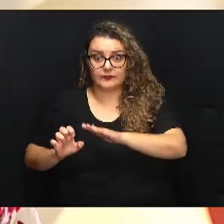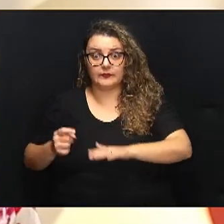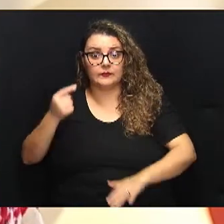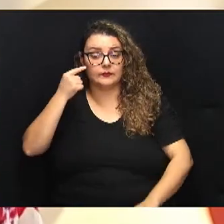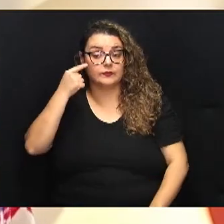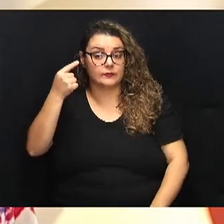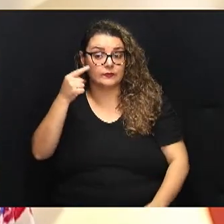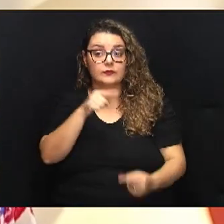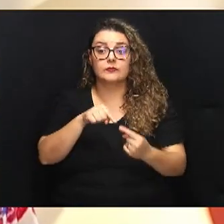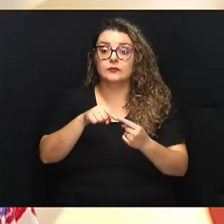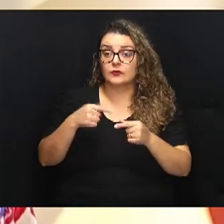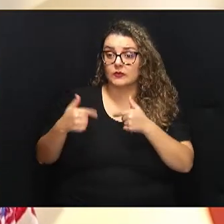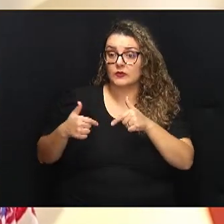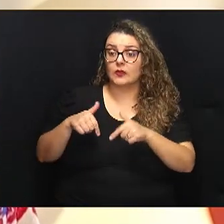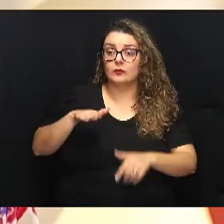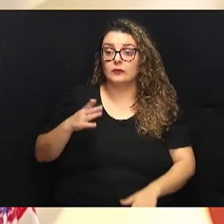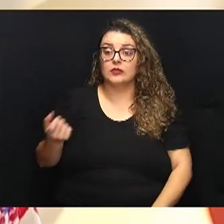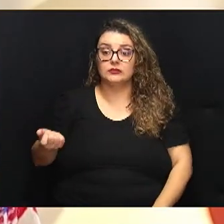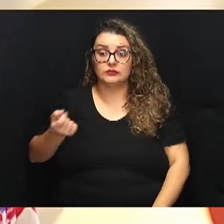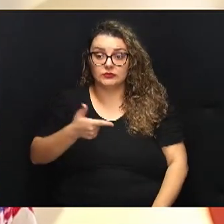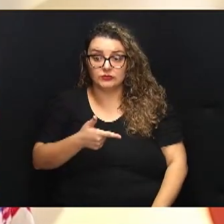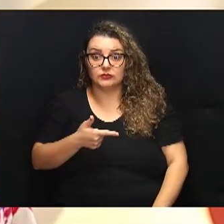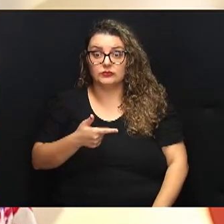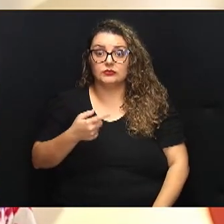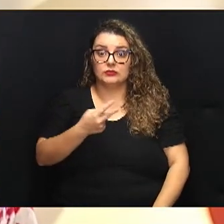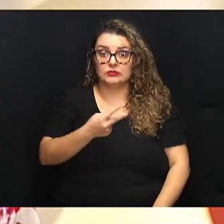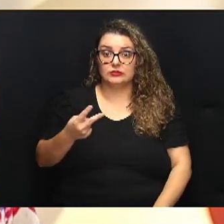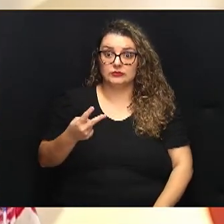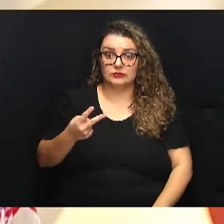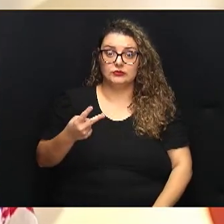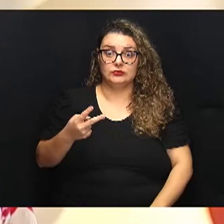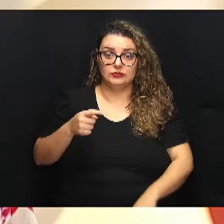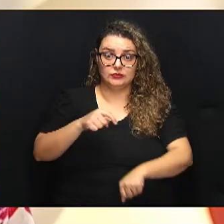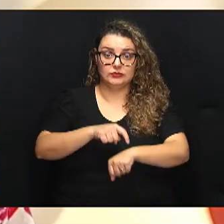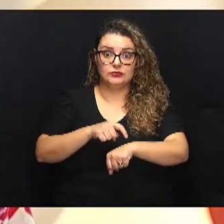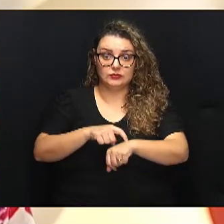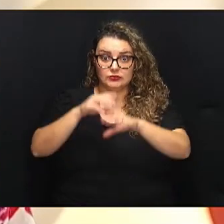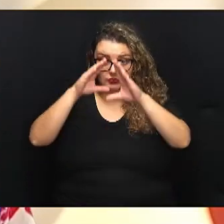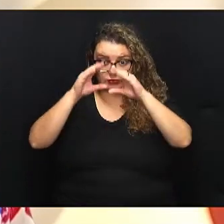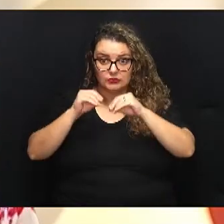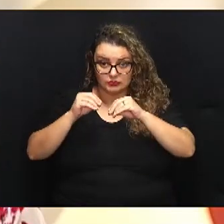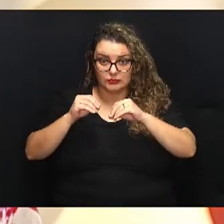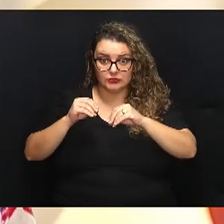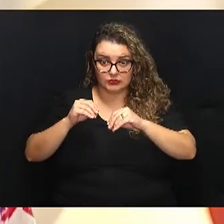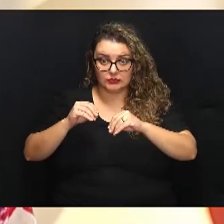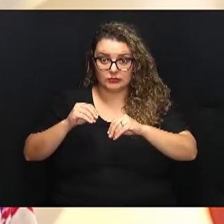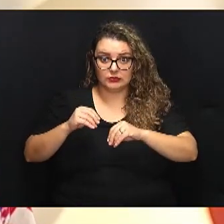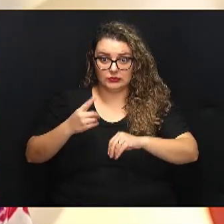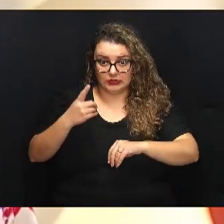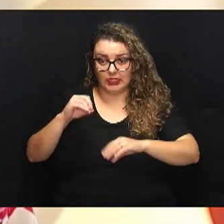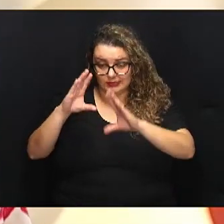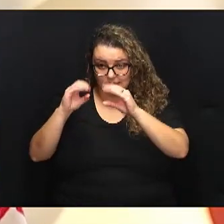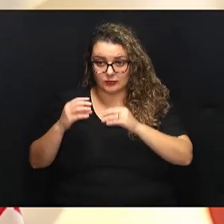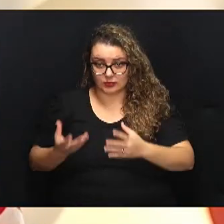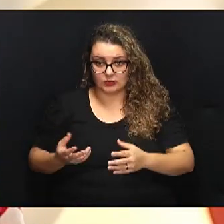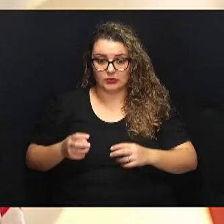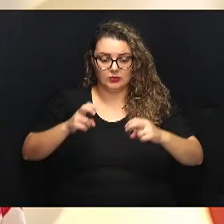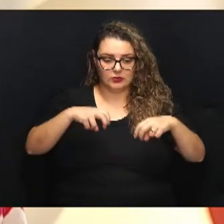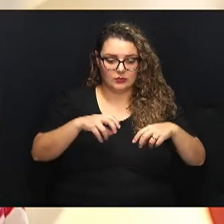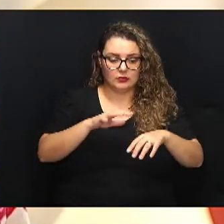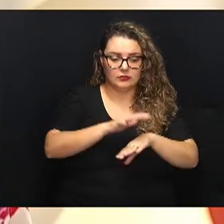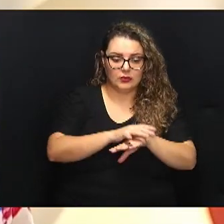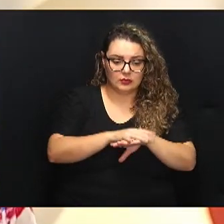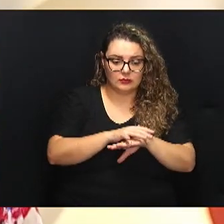almejando trabalhar além das 22 horas, ele tem que fazer a seguinte conta. Sentar, fazer o